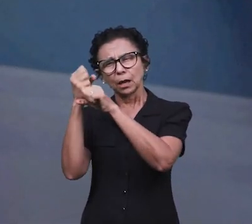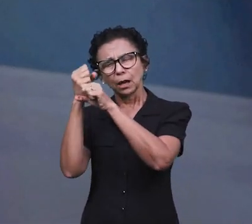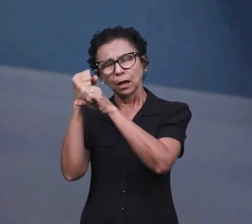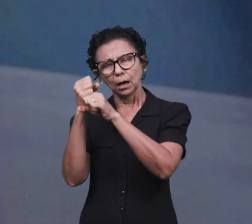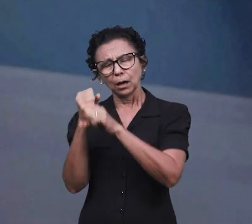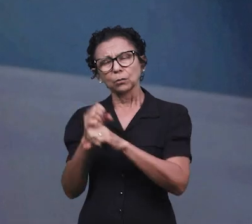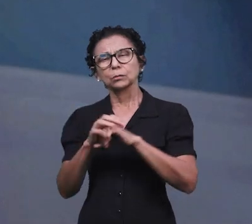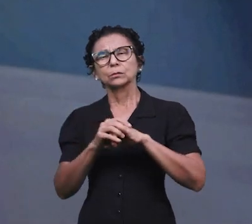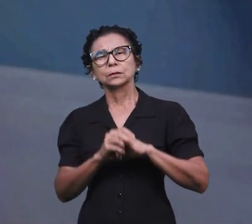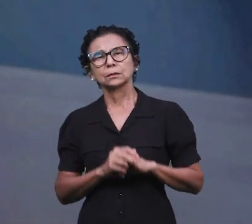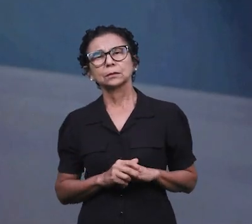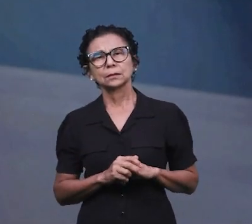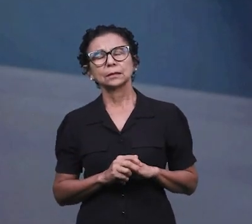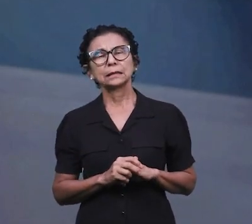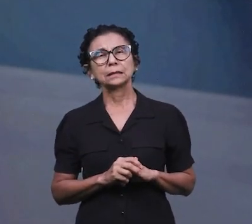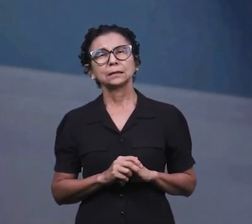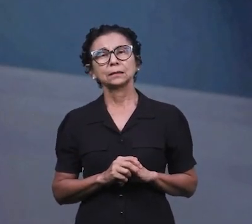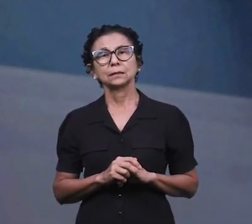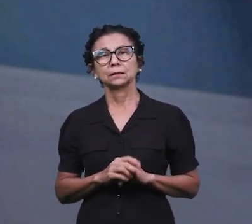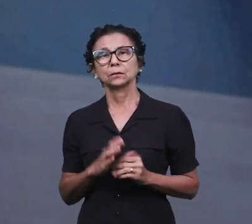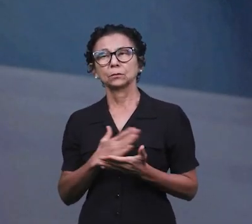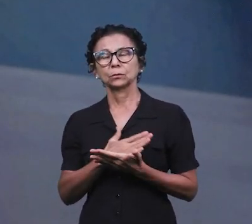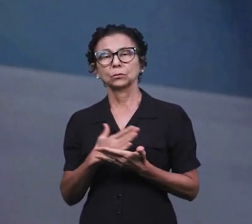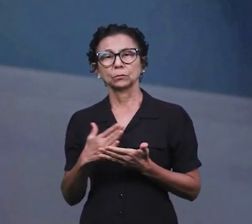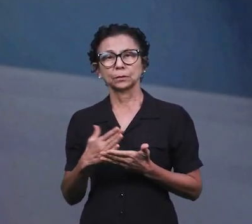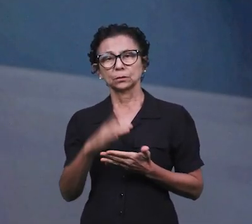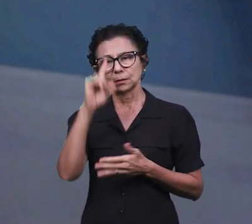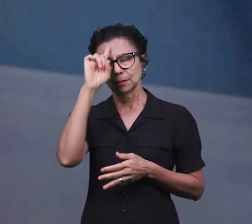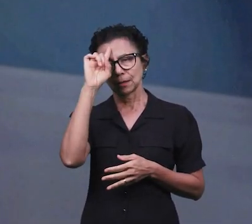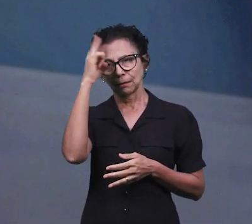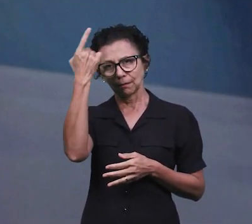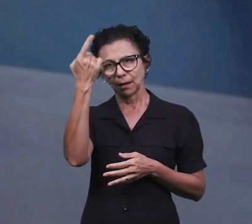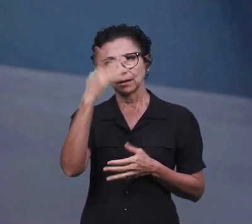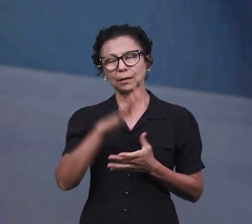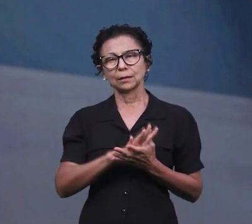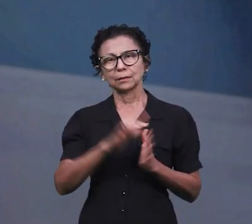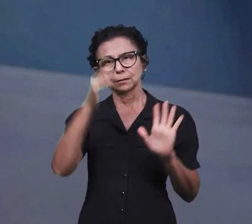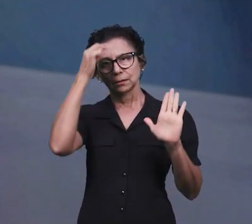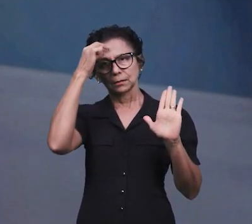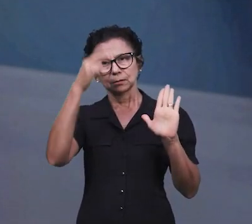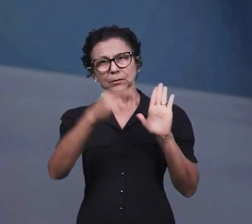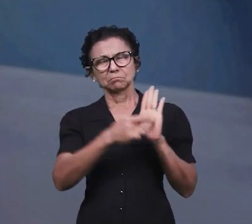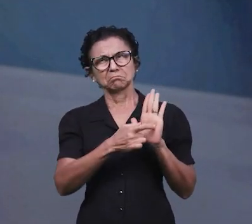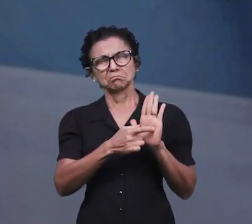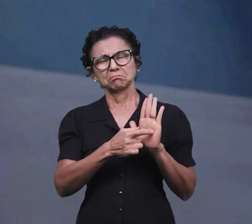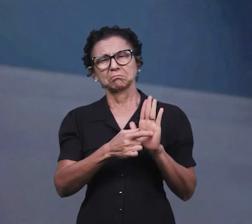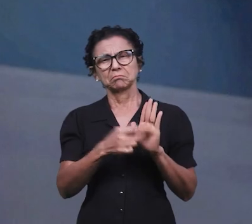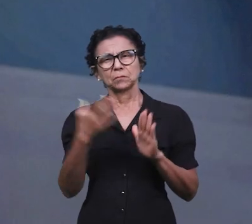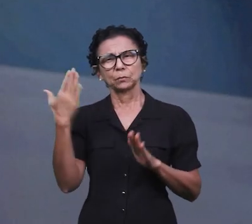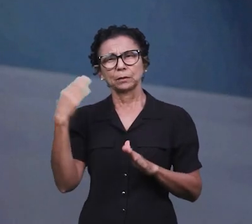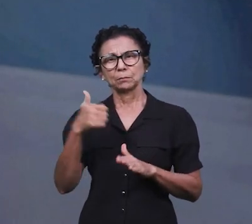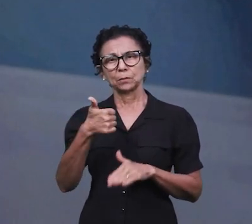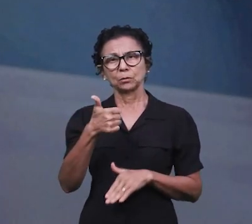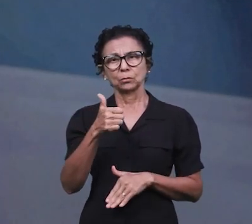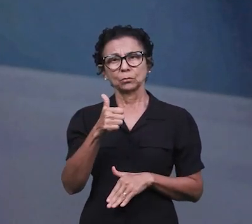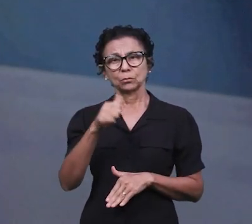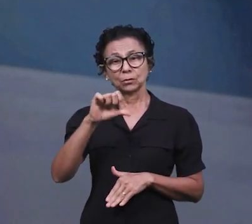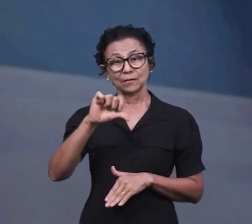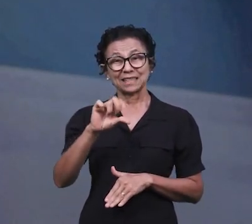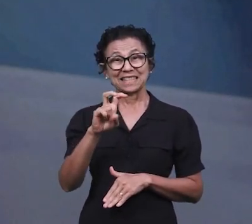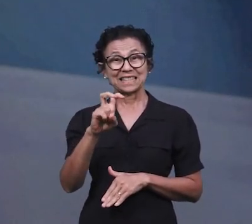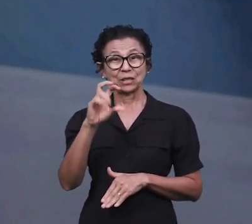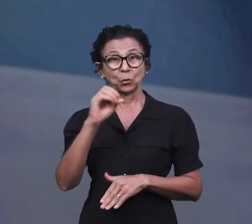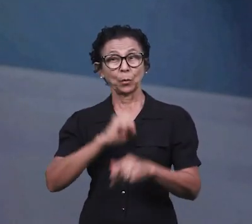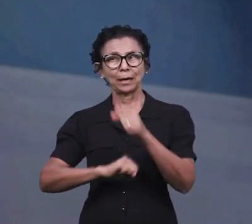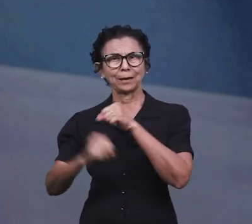no começo, quando iniciou a ideia de inteligência artificial na década de 1950,